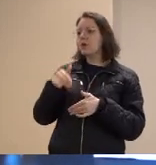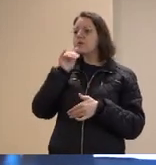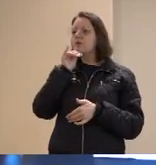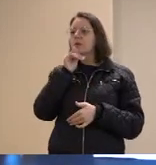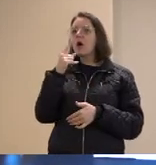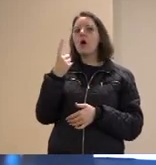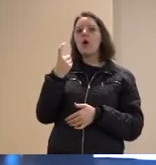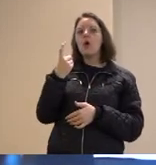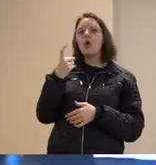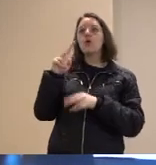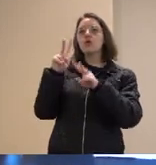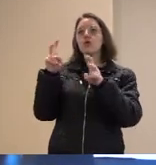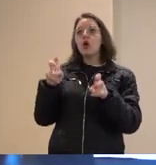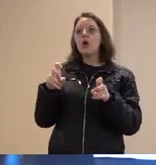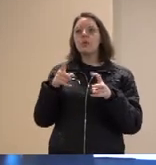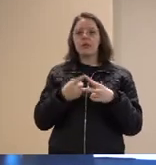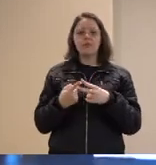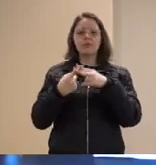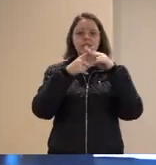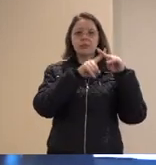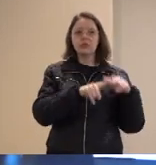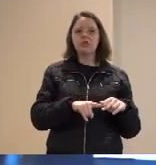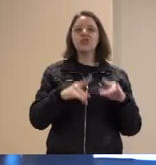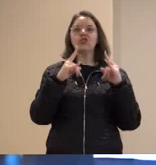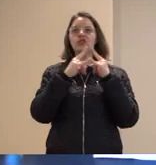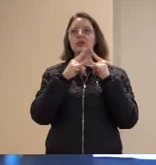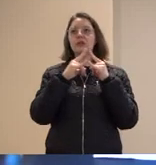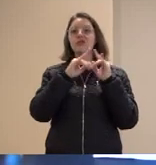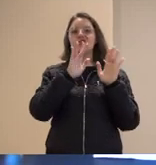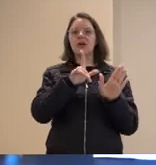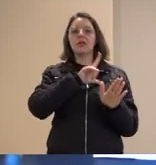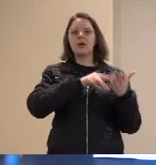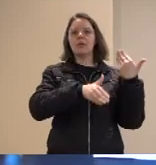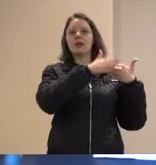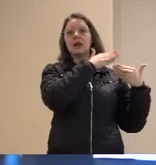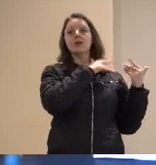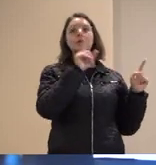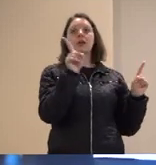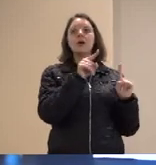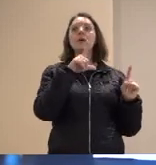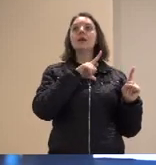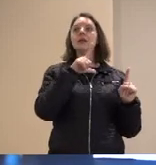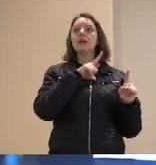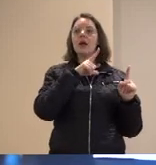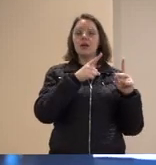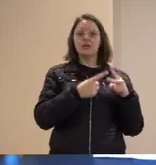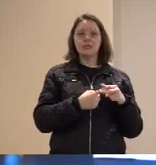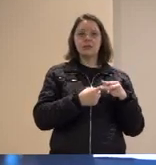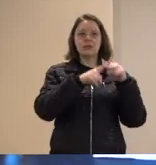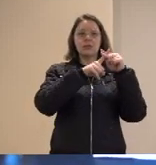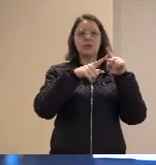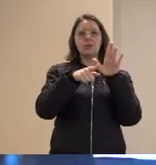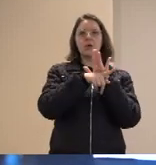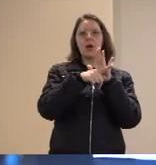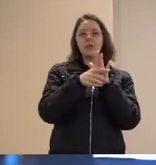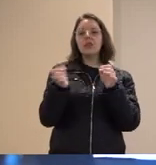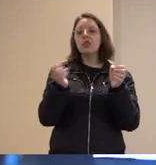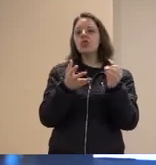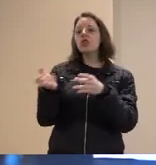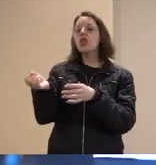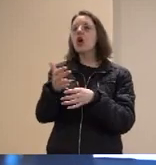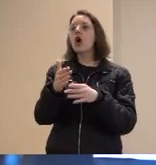o reordenamento das instituições que existiam. Ele dava diretriz também para as